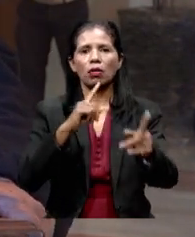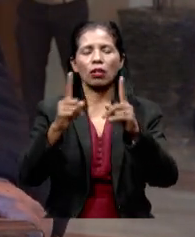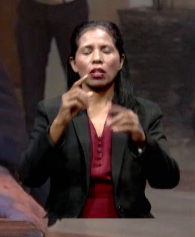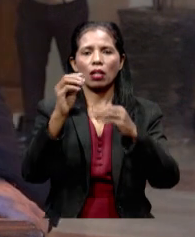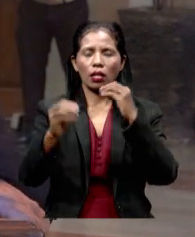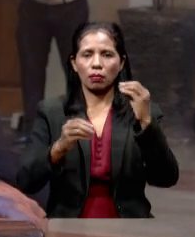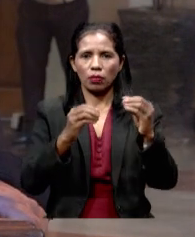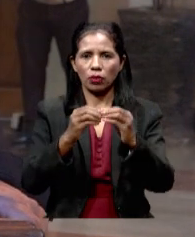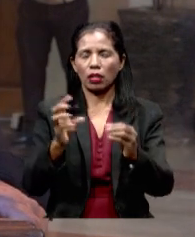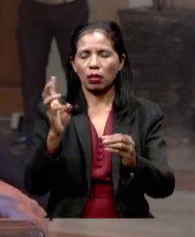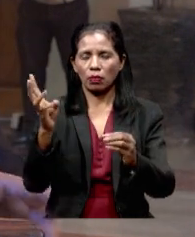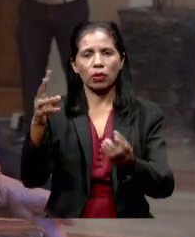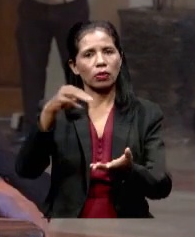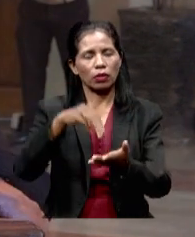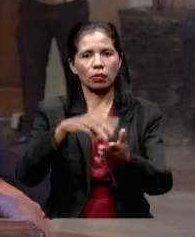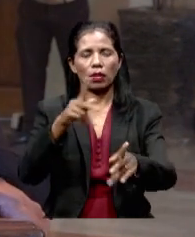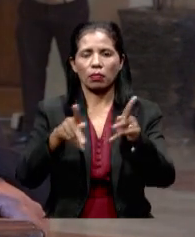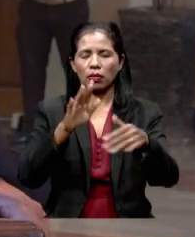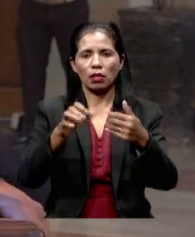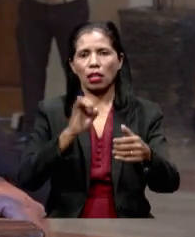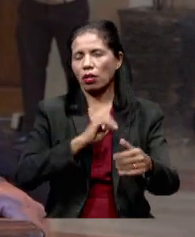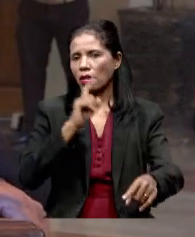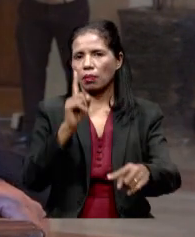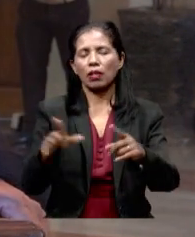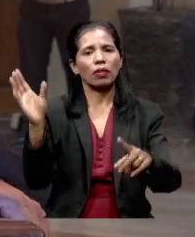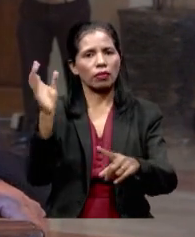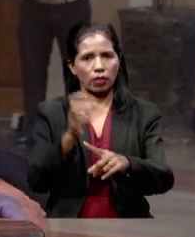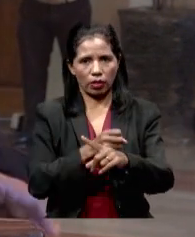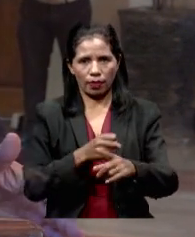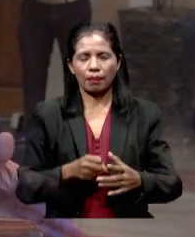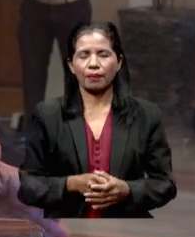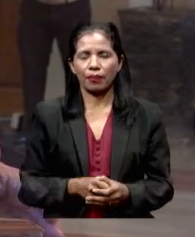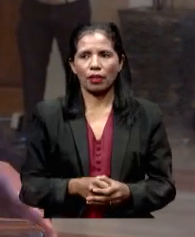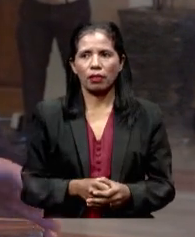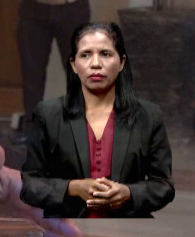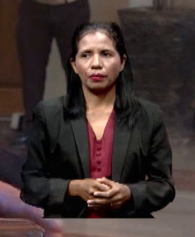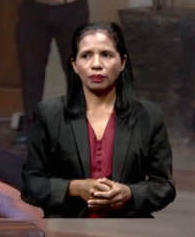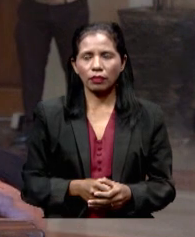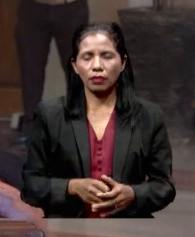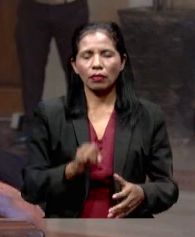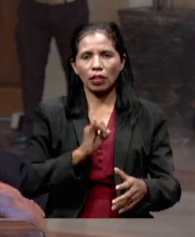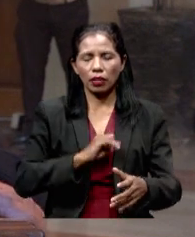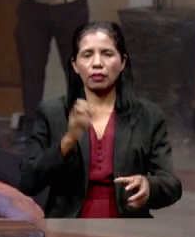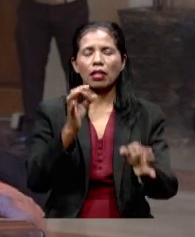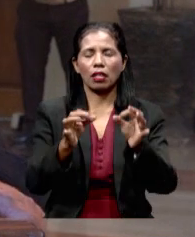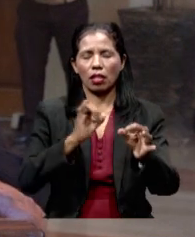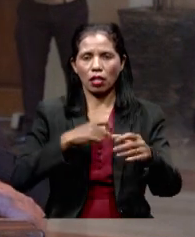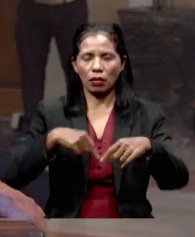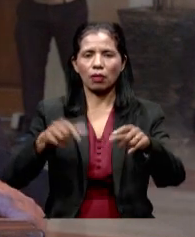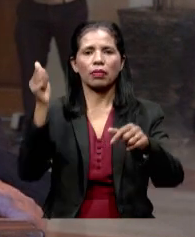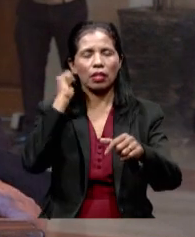mil pessoas. Ainda vai haver falta ainda, né? E então, se vamos à